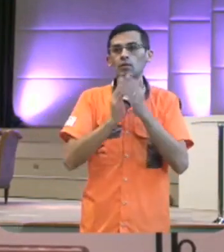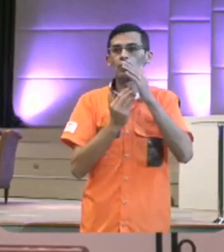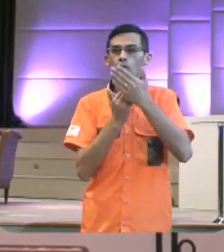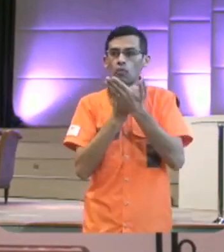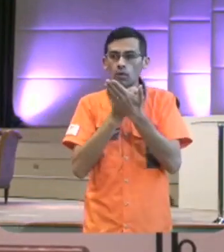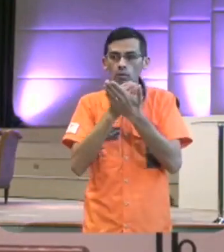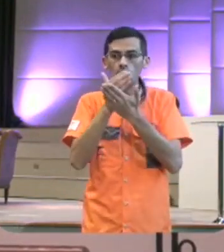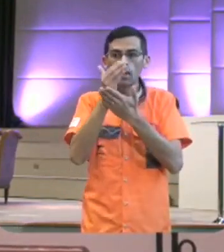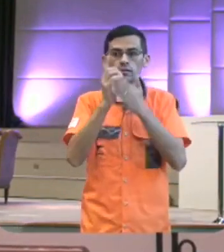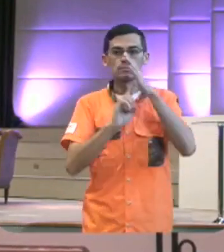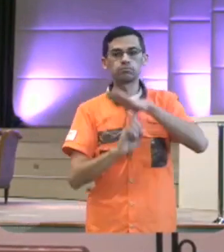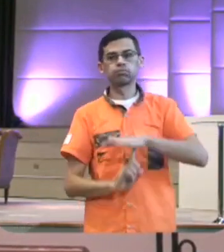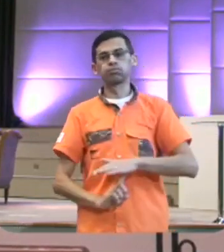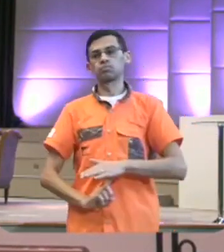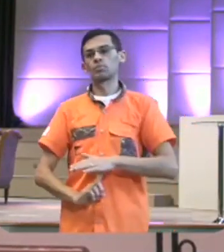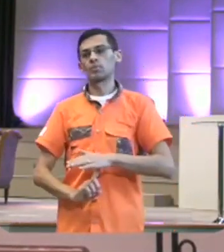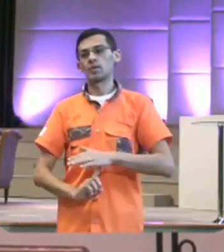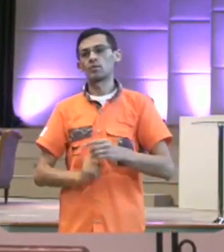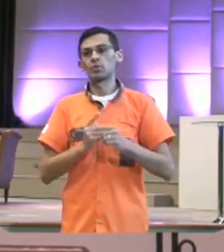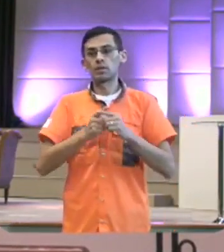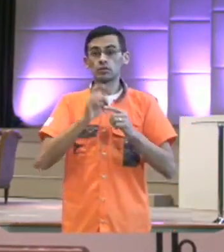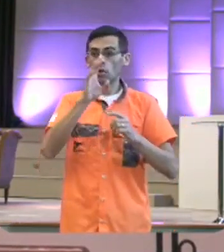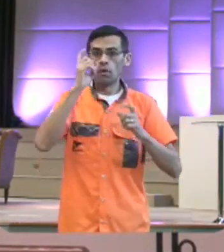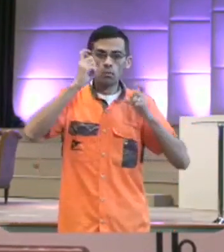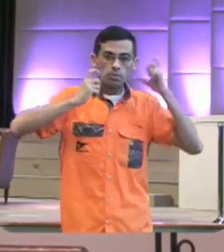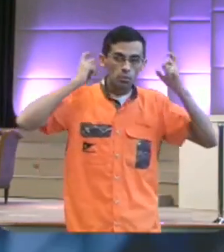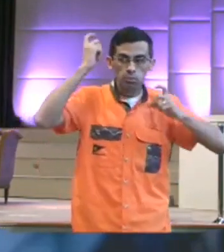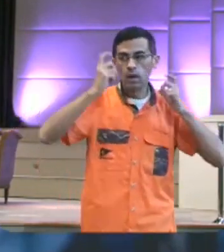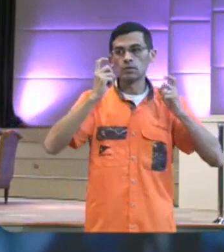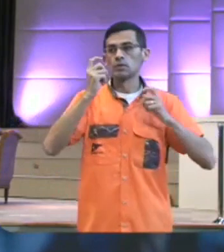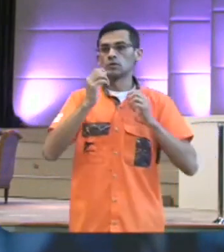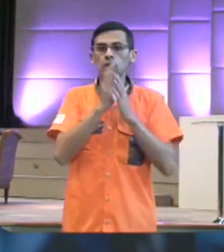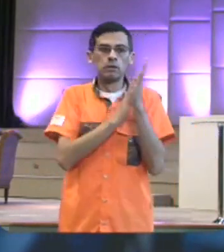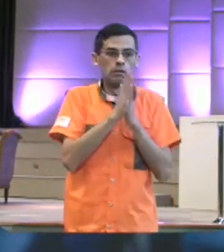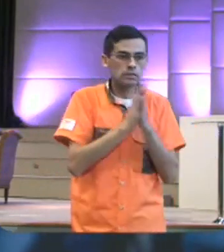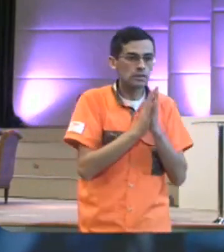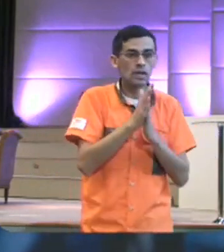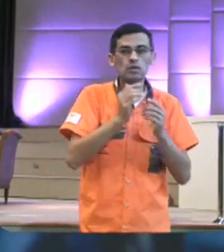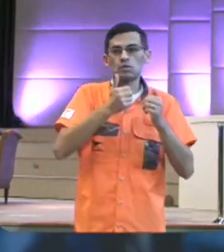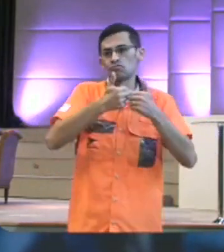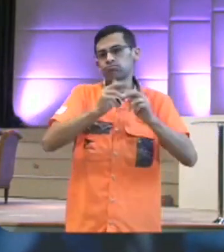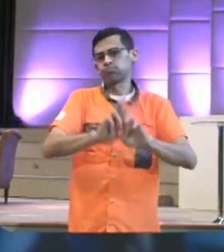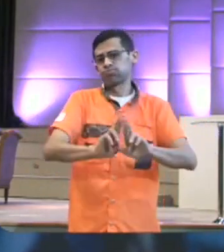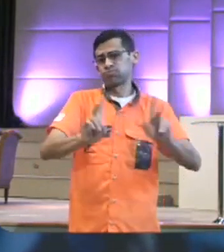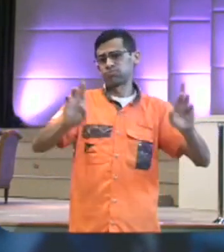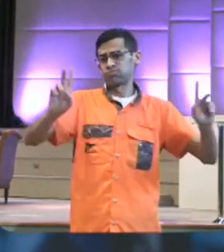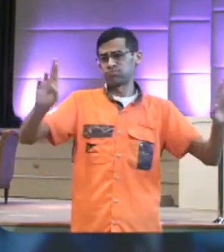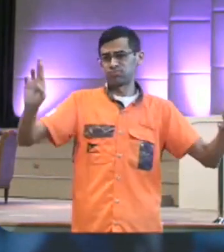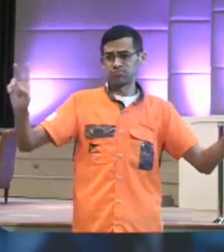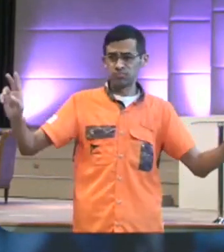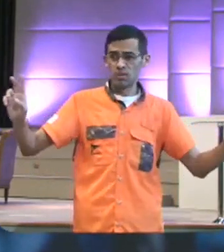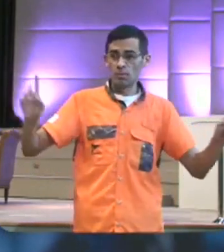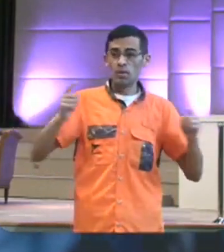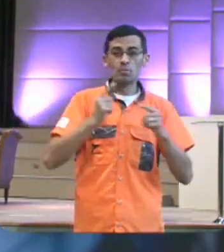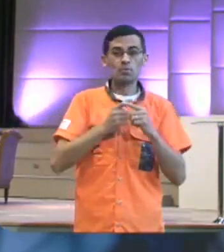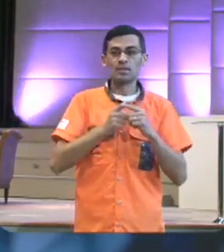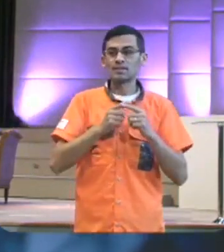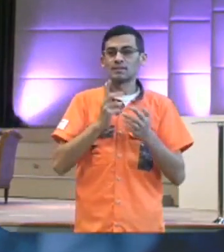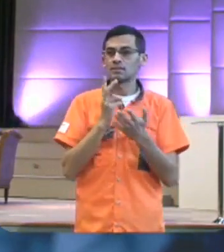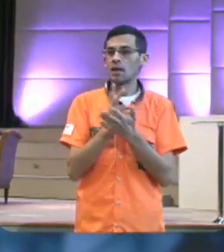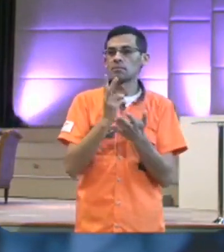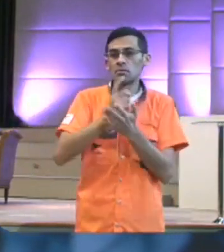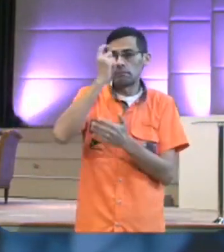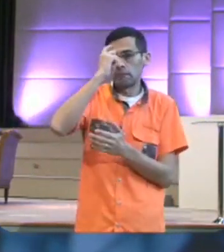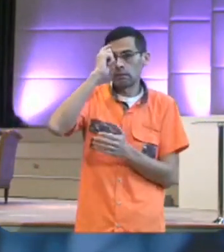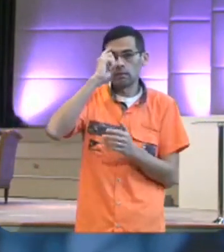aí a gente entra em depressão, em crises outras, em ansiedade, em crise de pânico e assim por diante.